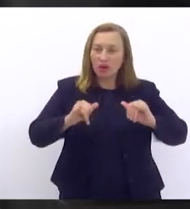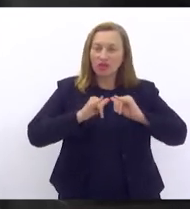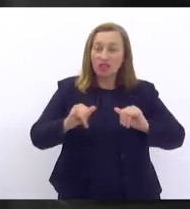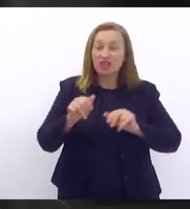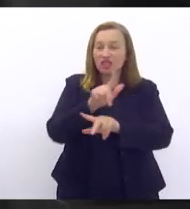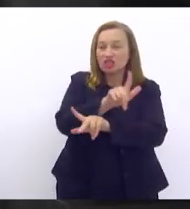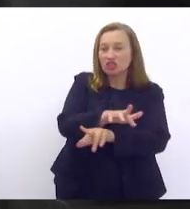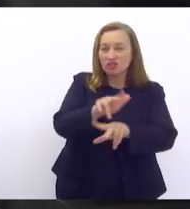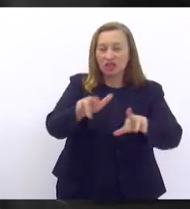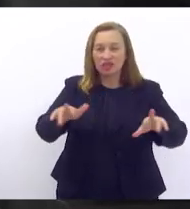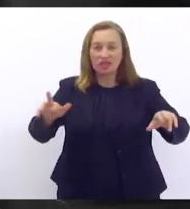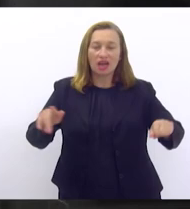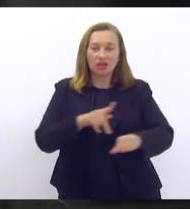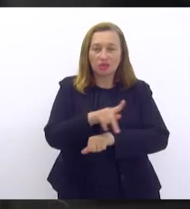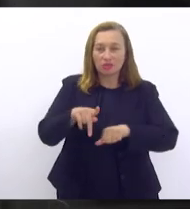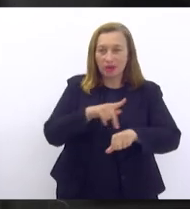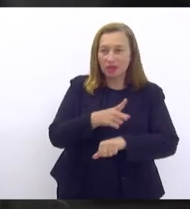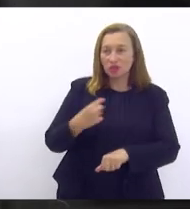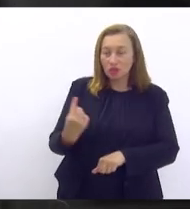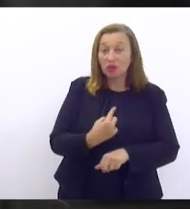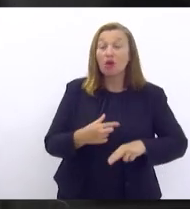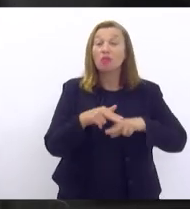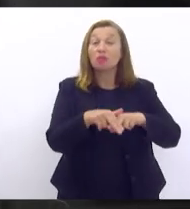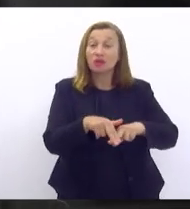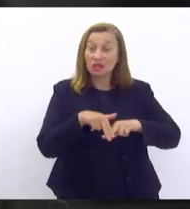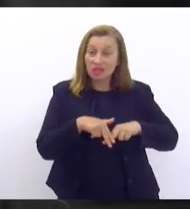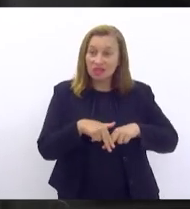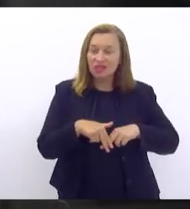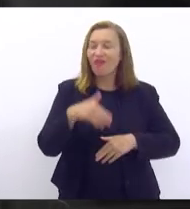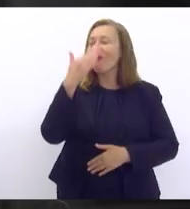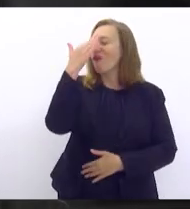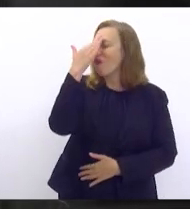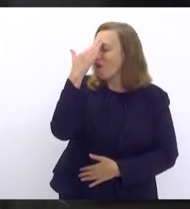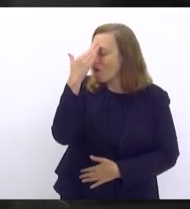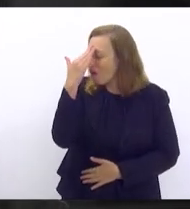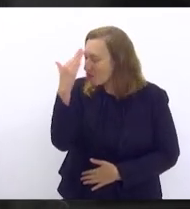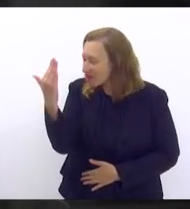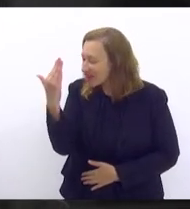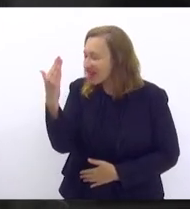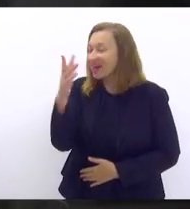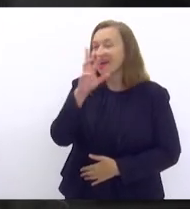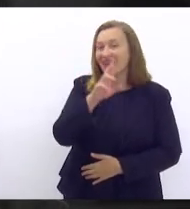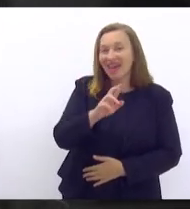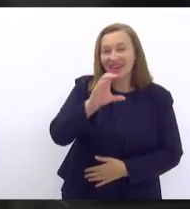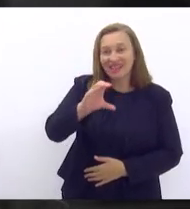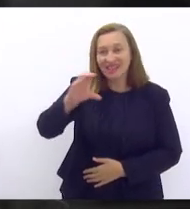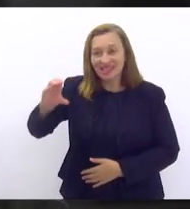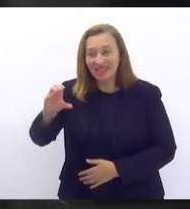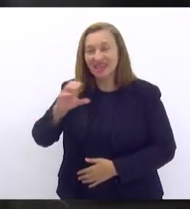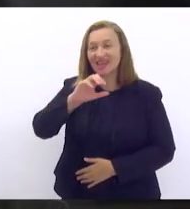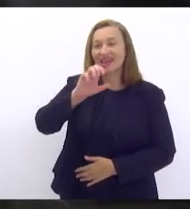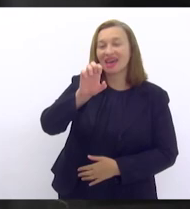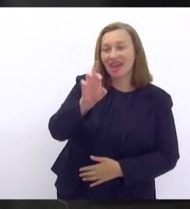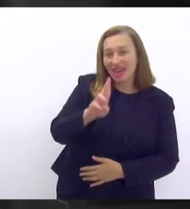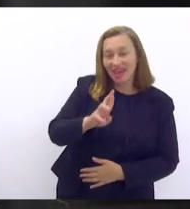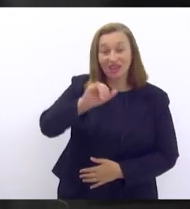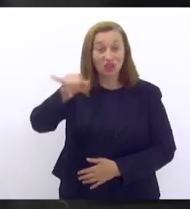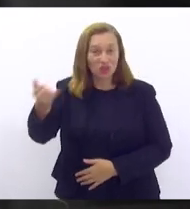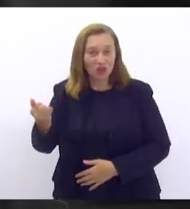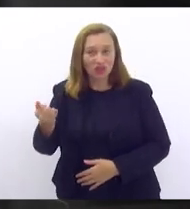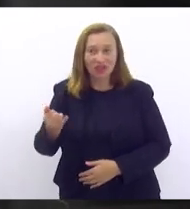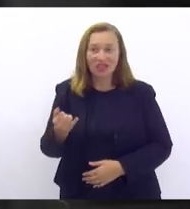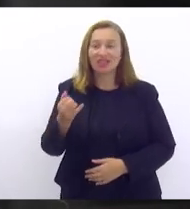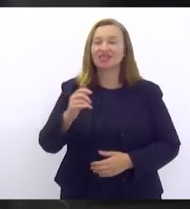nosso país. Por tudo isto, muito obrigado, RCC-RJ.